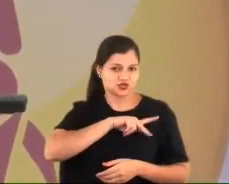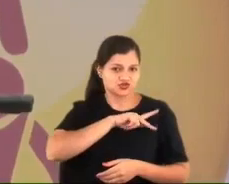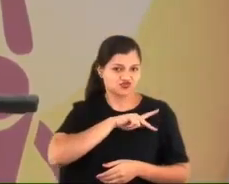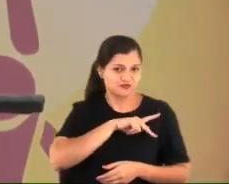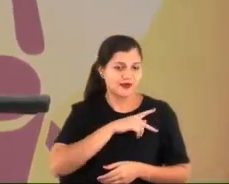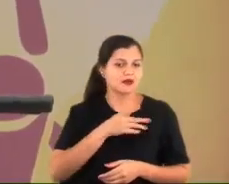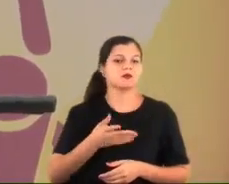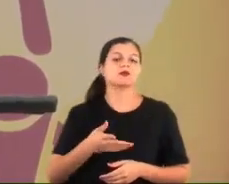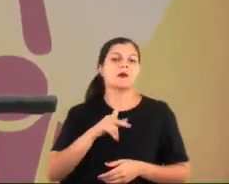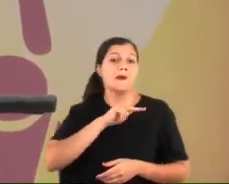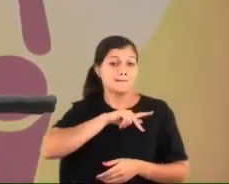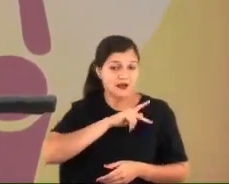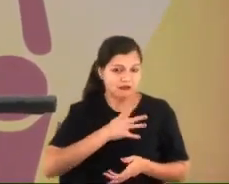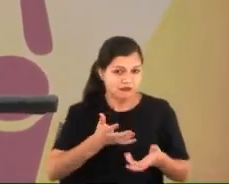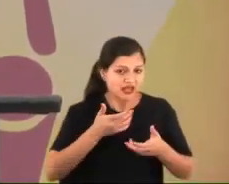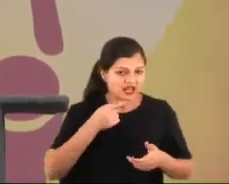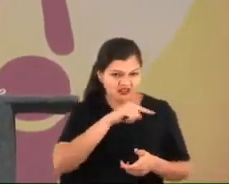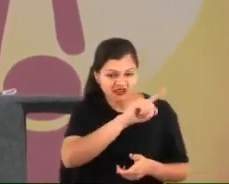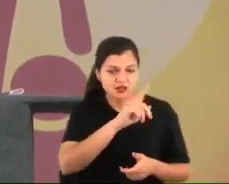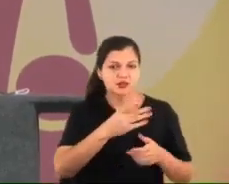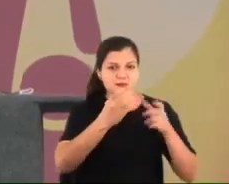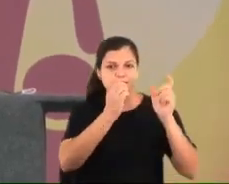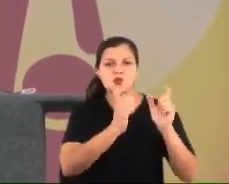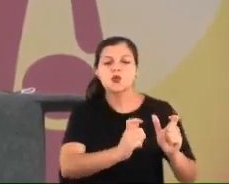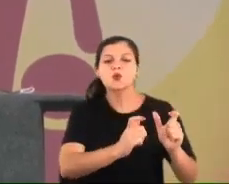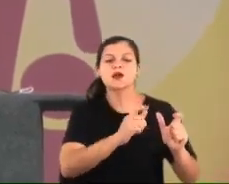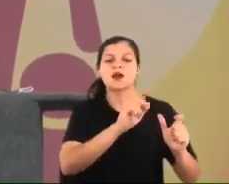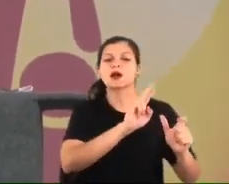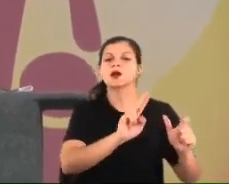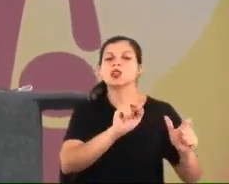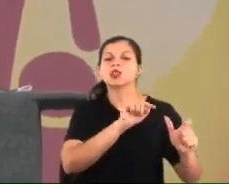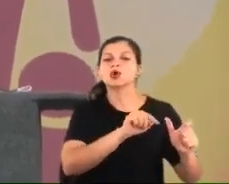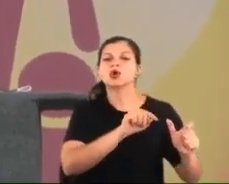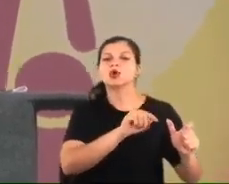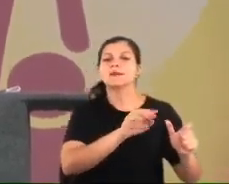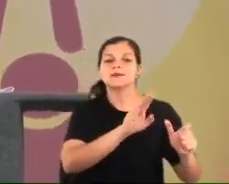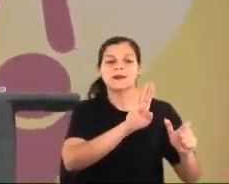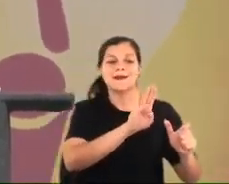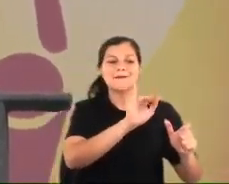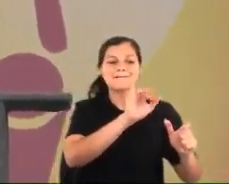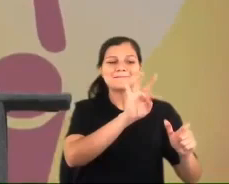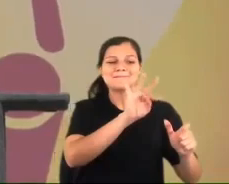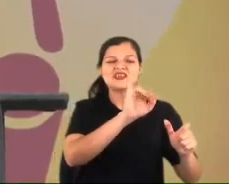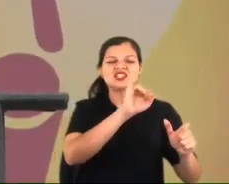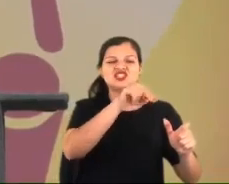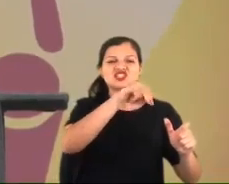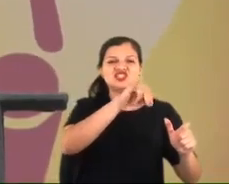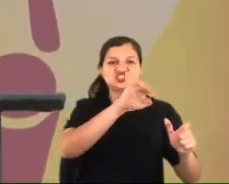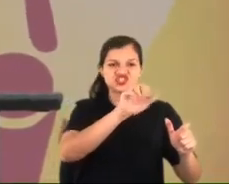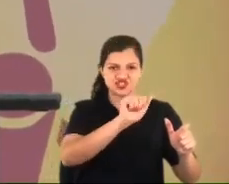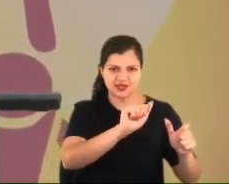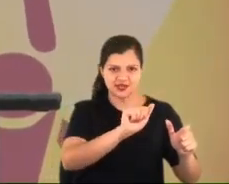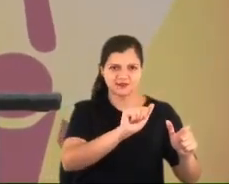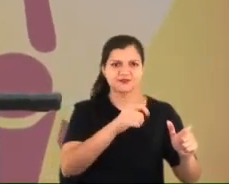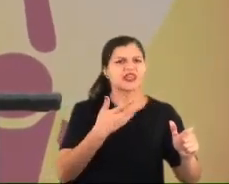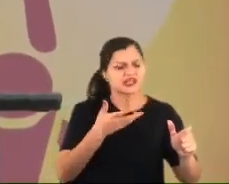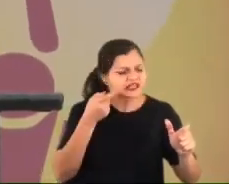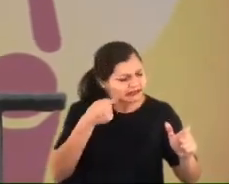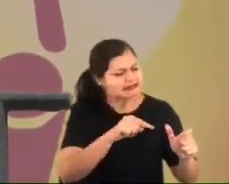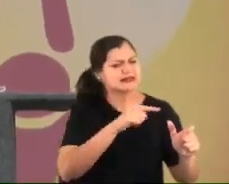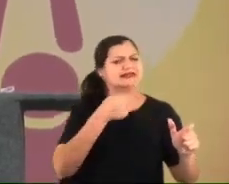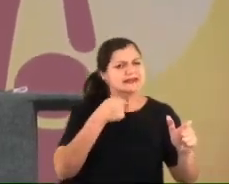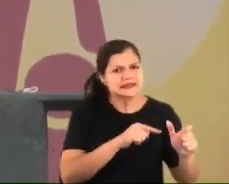para uma região chamada região da Bitínia. Ele tentou uma vez, tentou duas vezes, mas